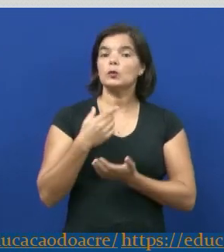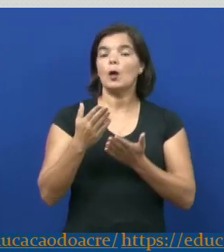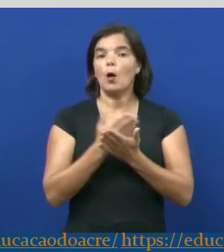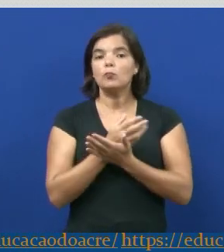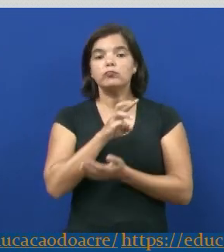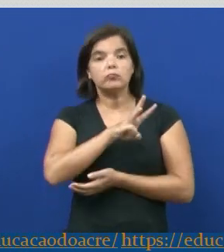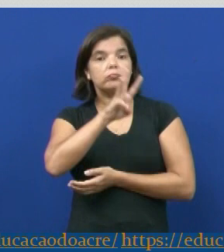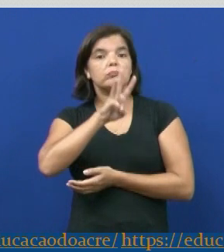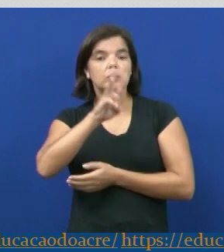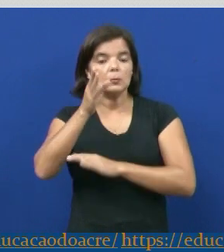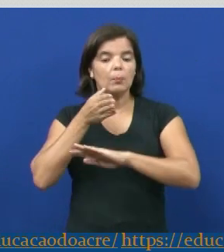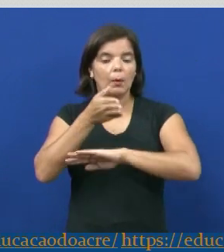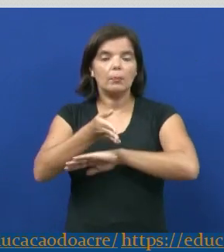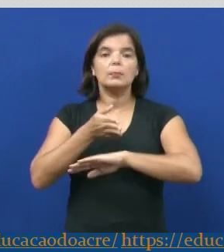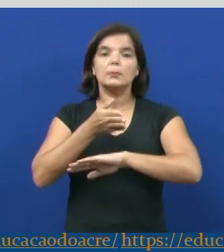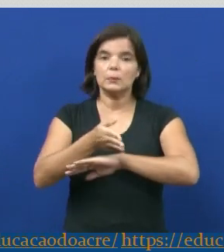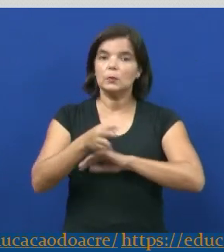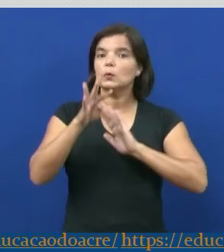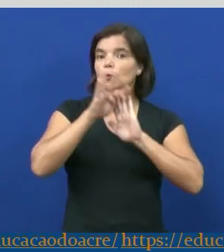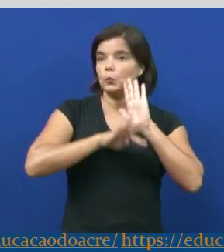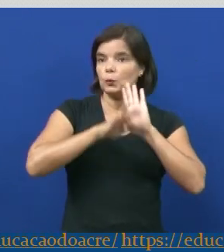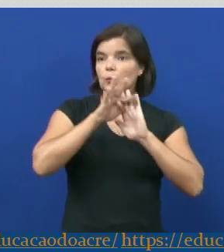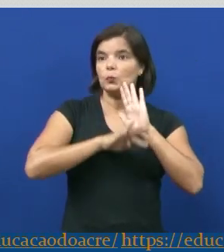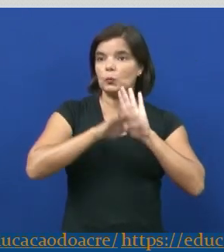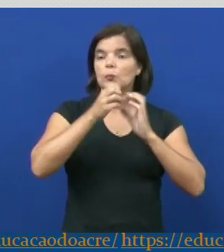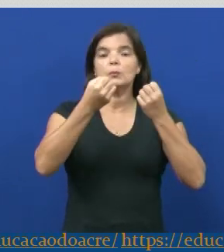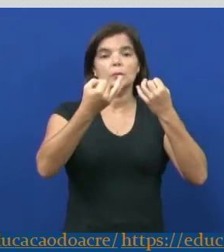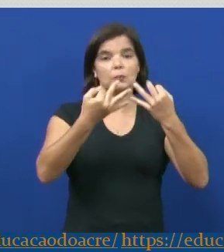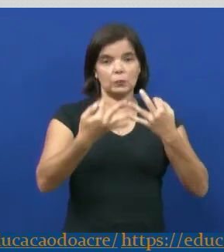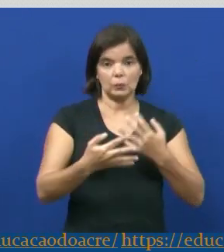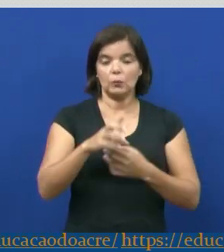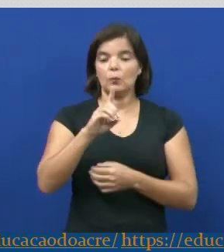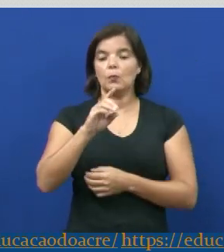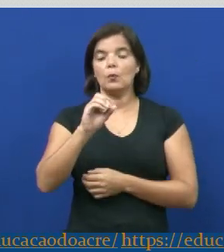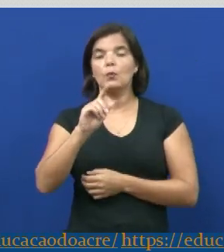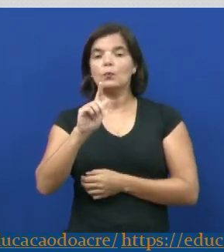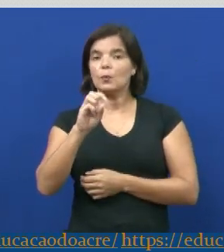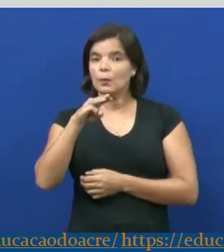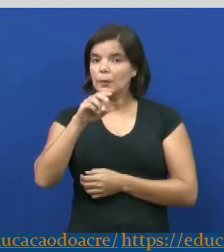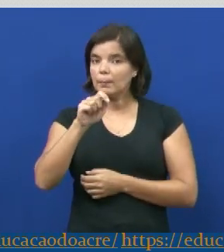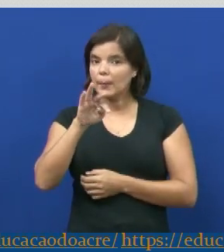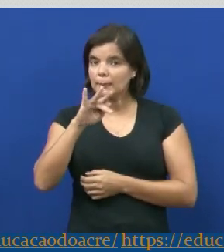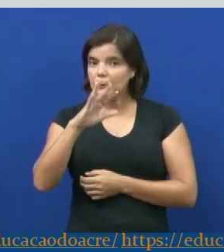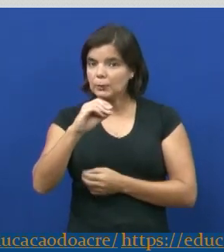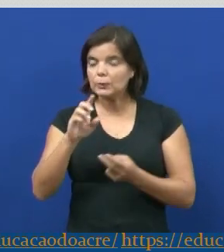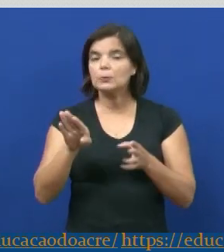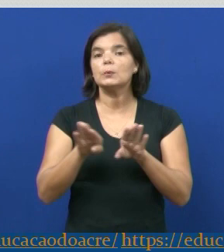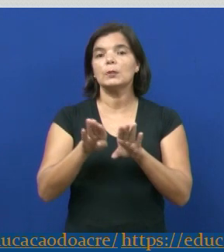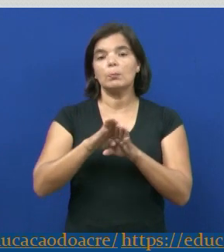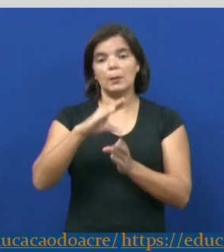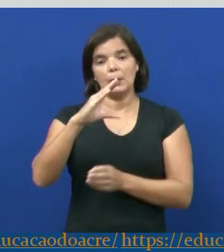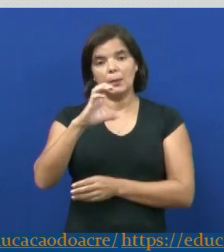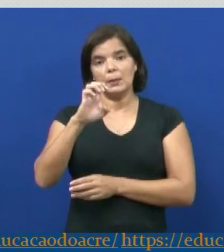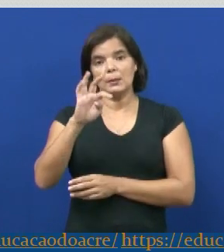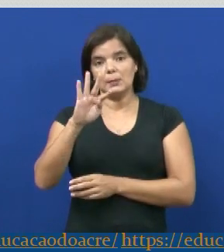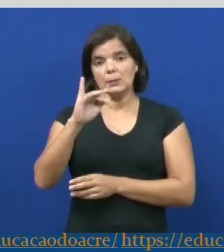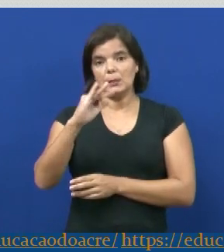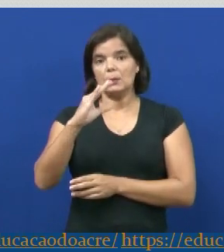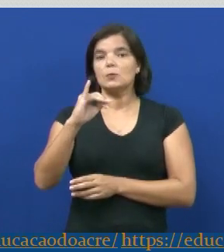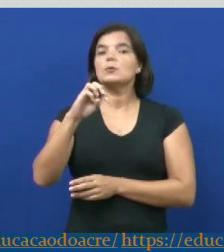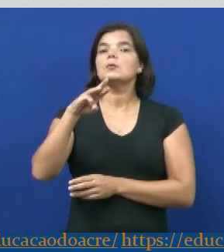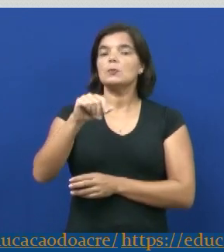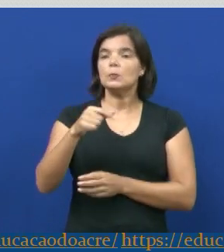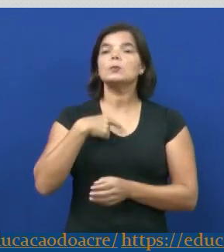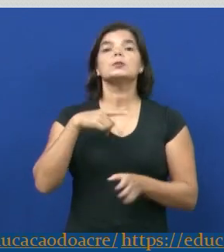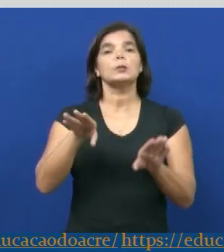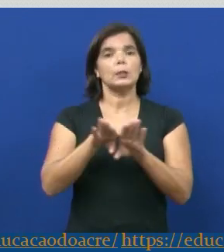links para você acessar com um texto que fala sobre dogmatismo e ceticismo. Tá? Temos as questões